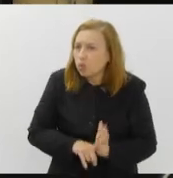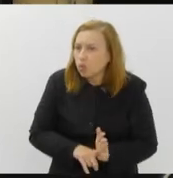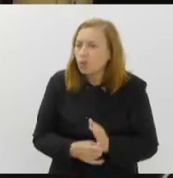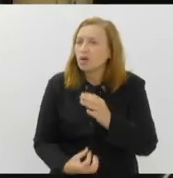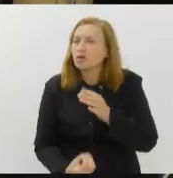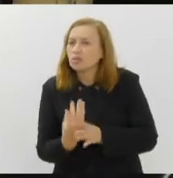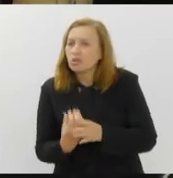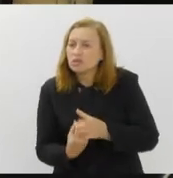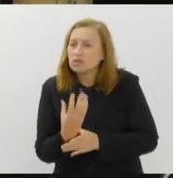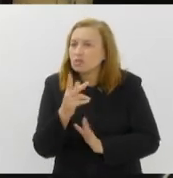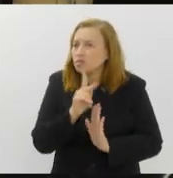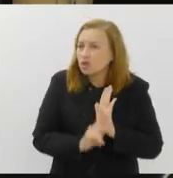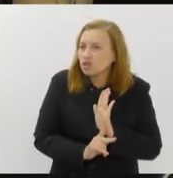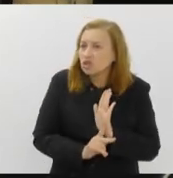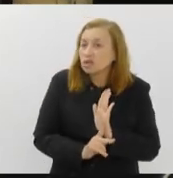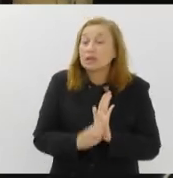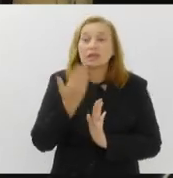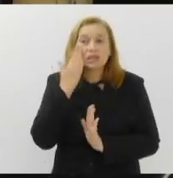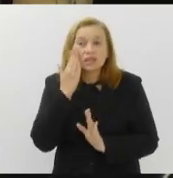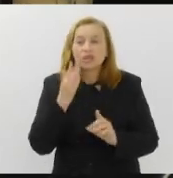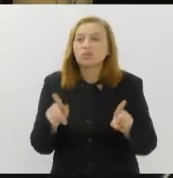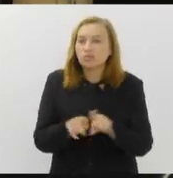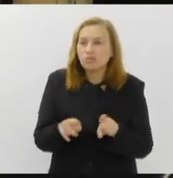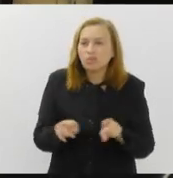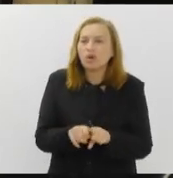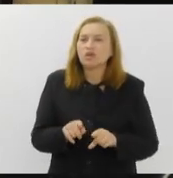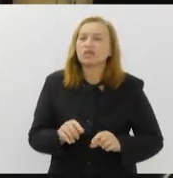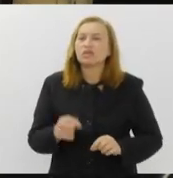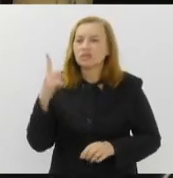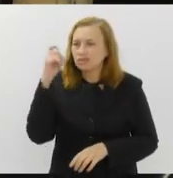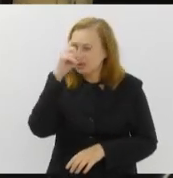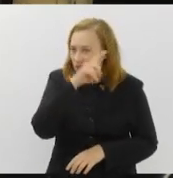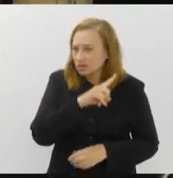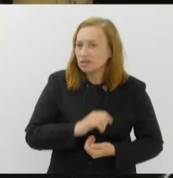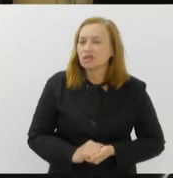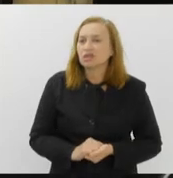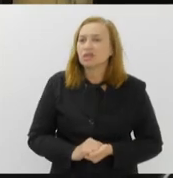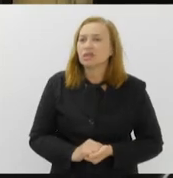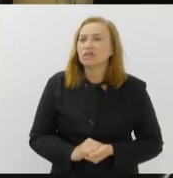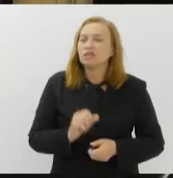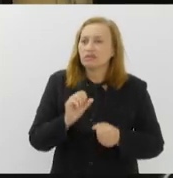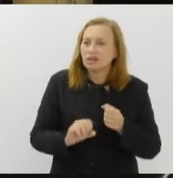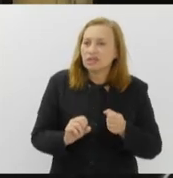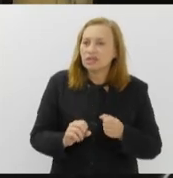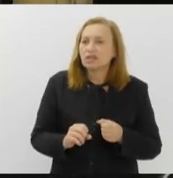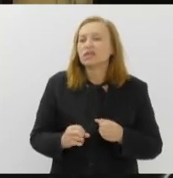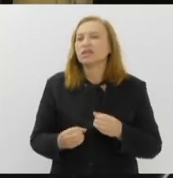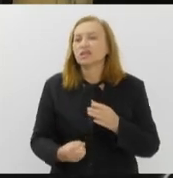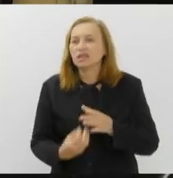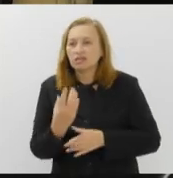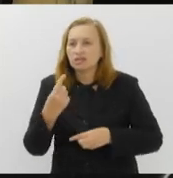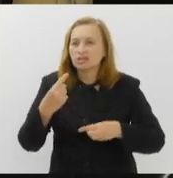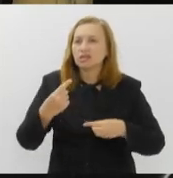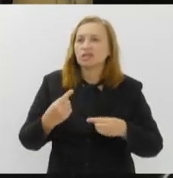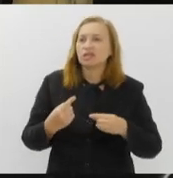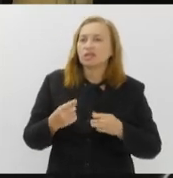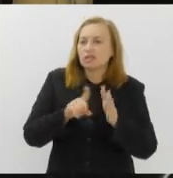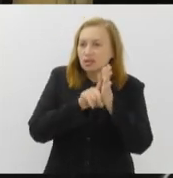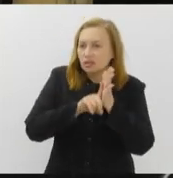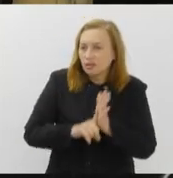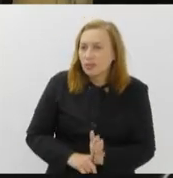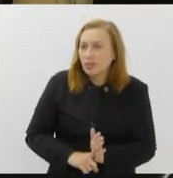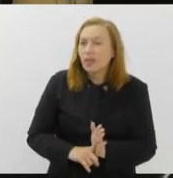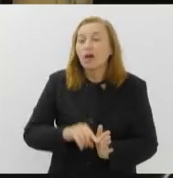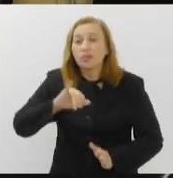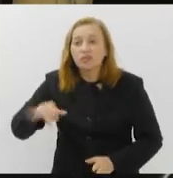de projetos. Entendemos também a nossa dificuldade de fazer, de realizar esse diagnóstico, né? Então, também aproveito esse momento